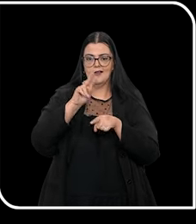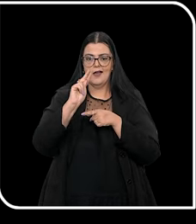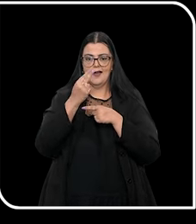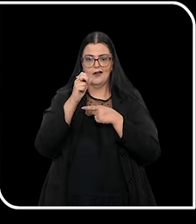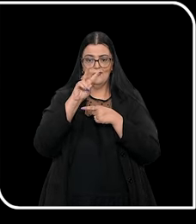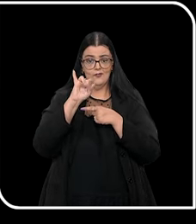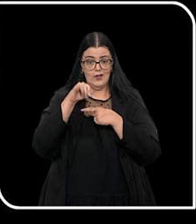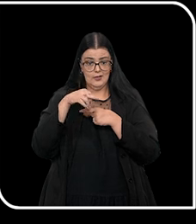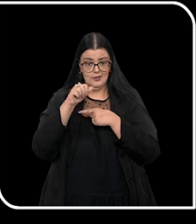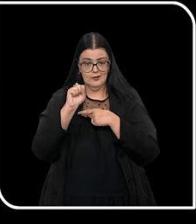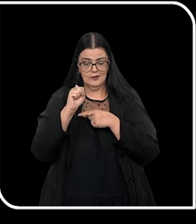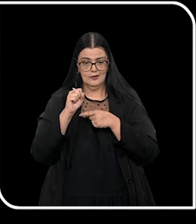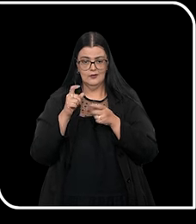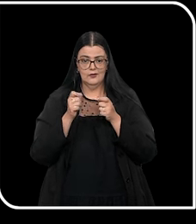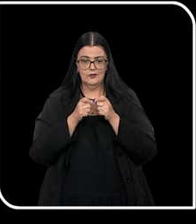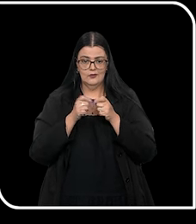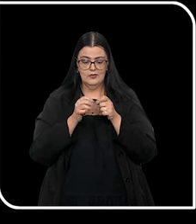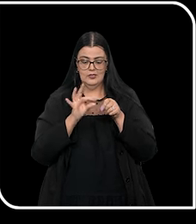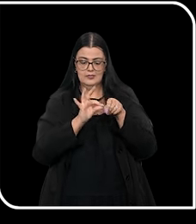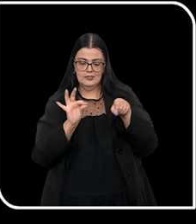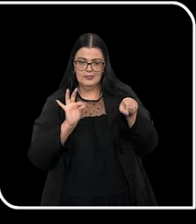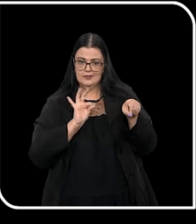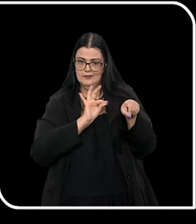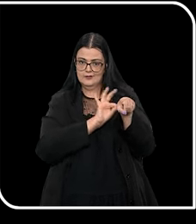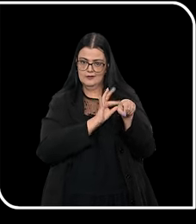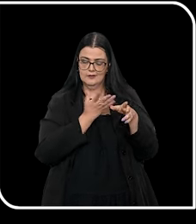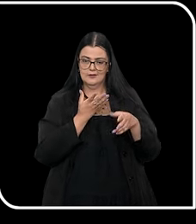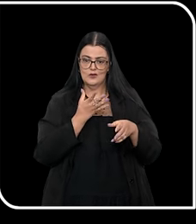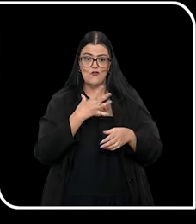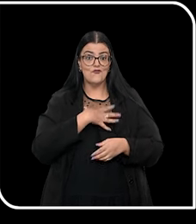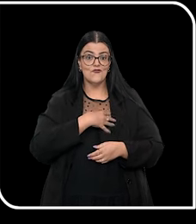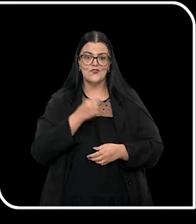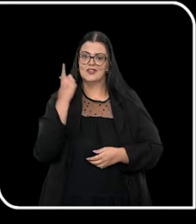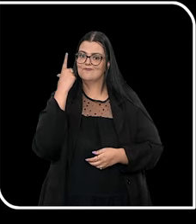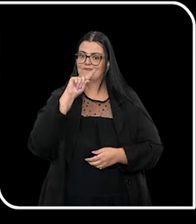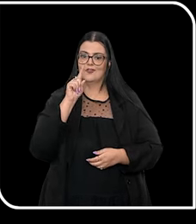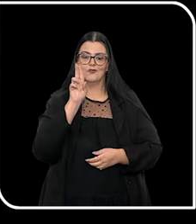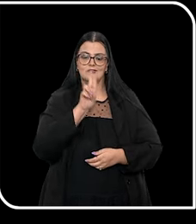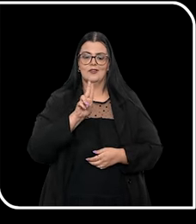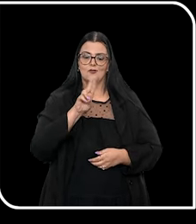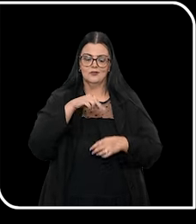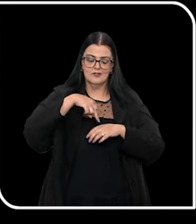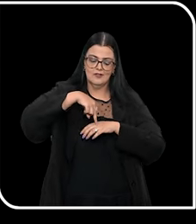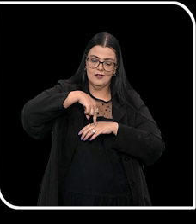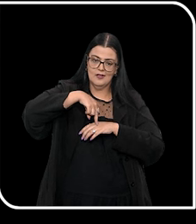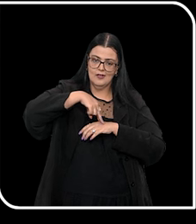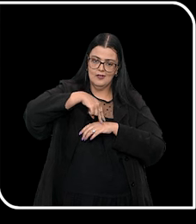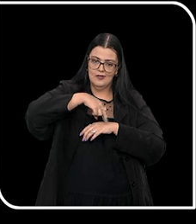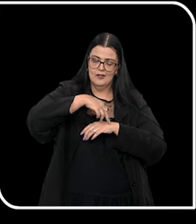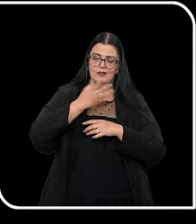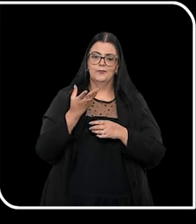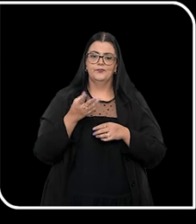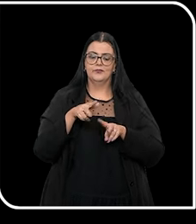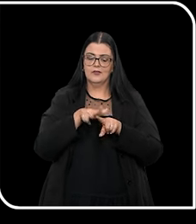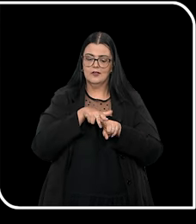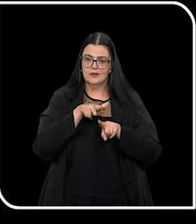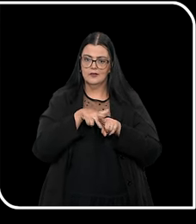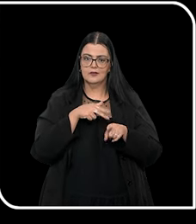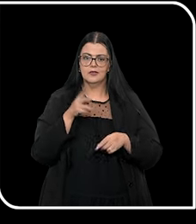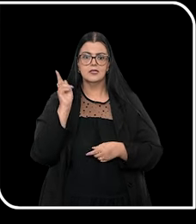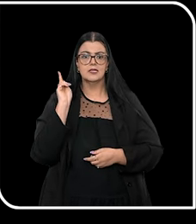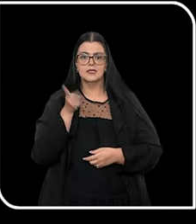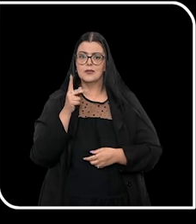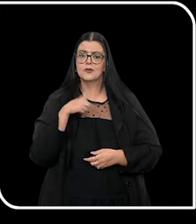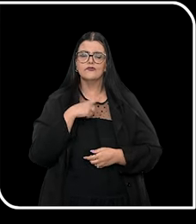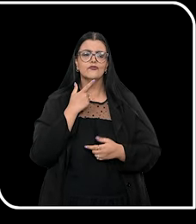eh fizeram uma havaiana com tira o meu filho João ele nunca Conseguiu usar um chinelo havaiana embora ele sempre